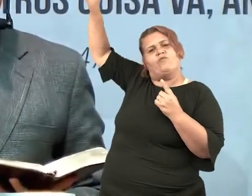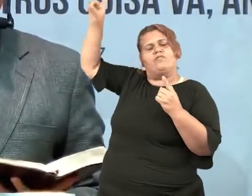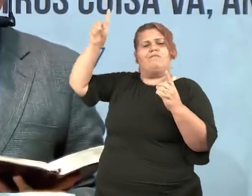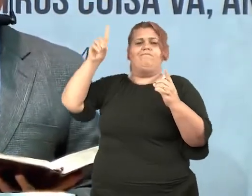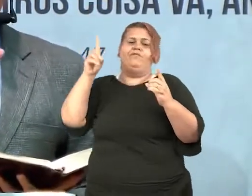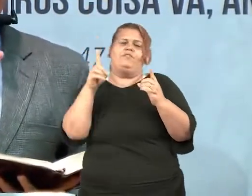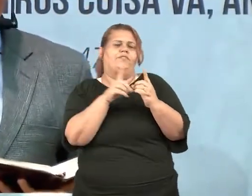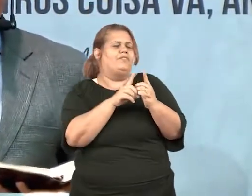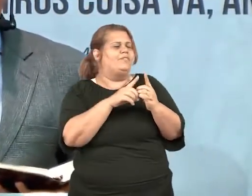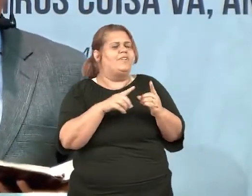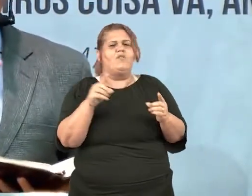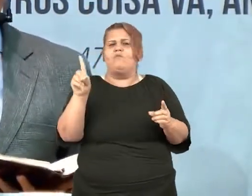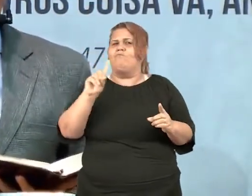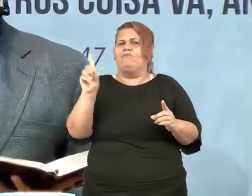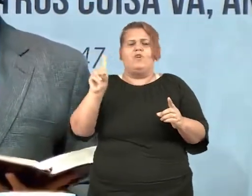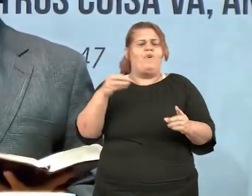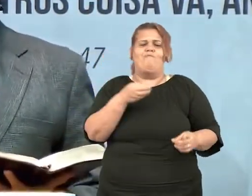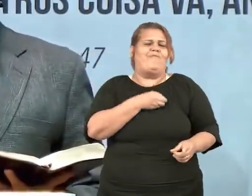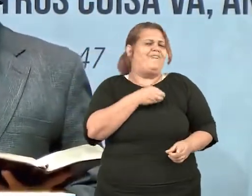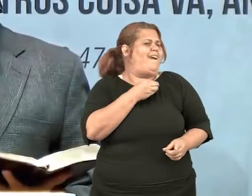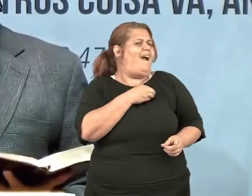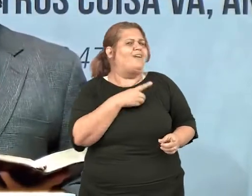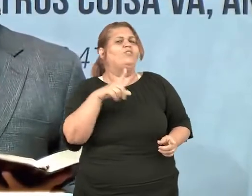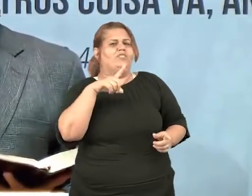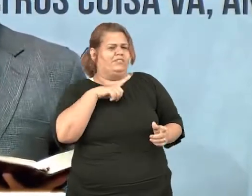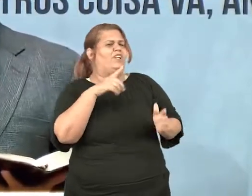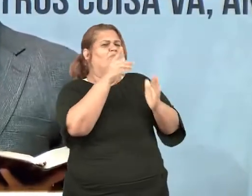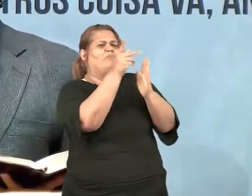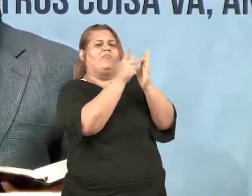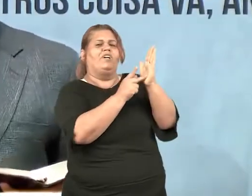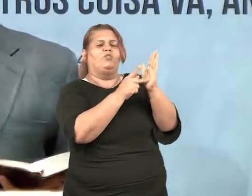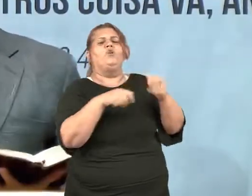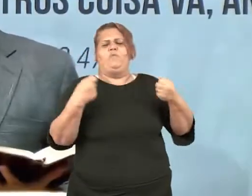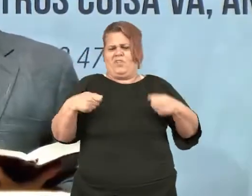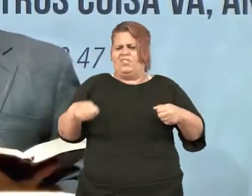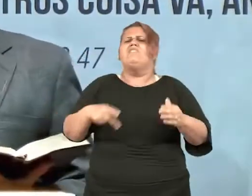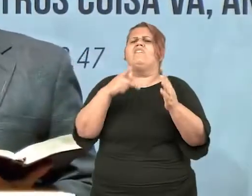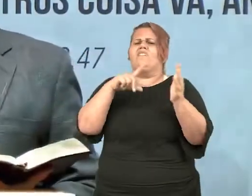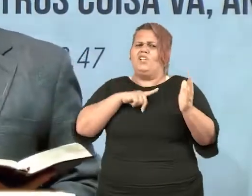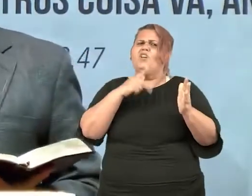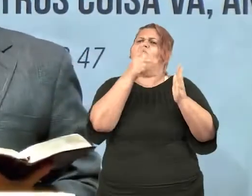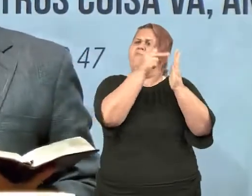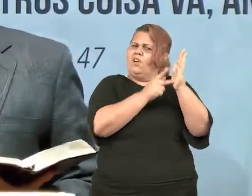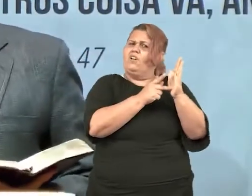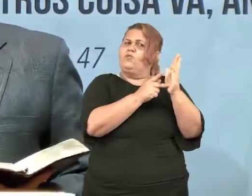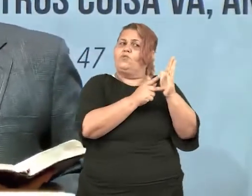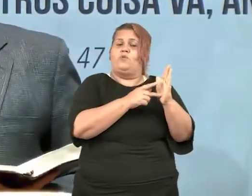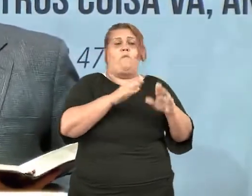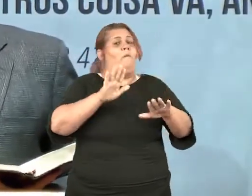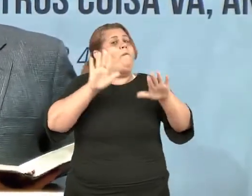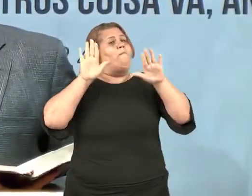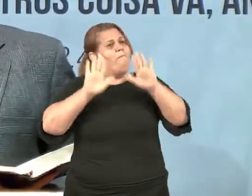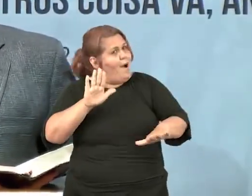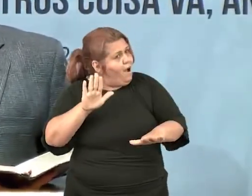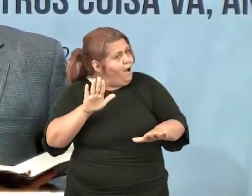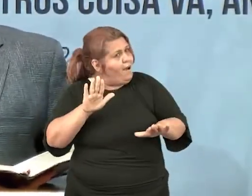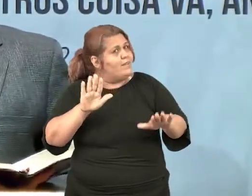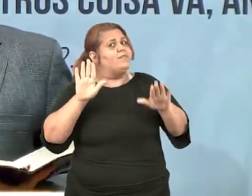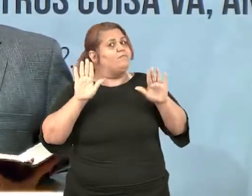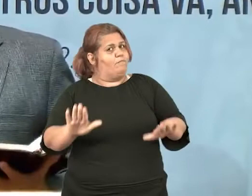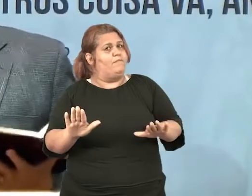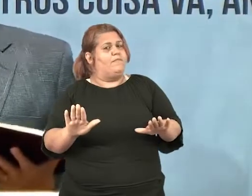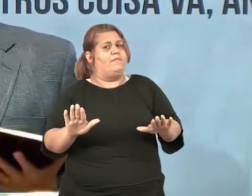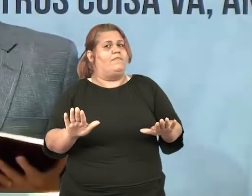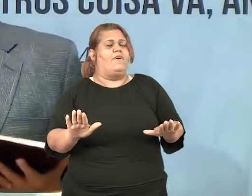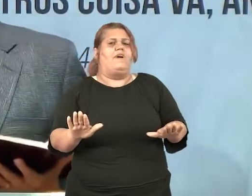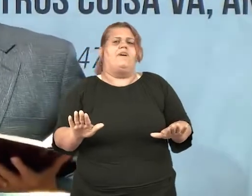lhe dizer que não é pecado, não é errado, aliás, é necessário fazer planos. Não é disso que Tiago está dizendo.